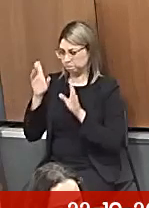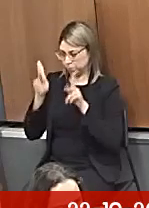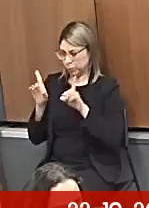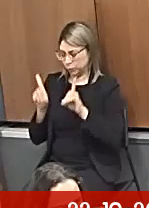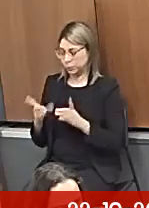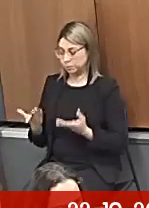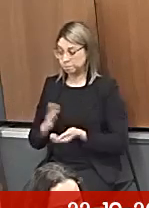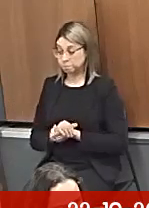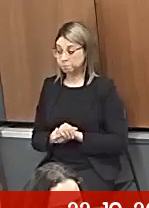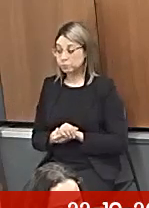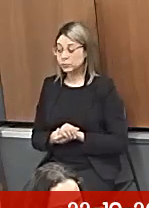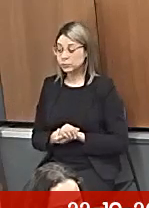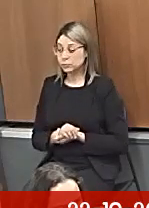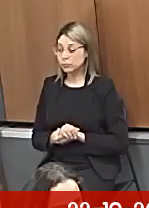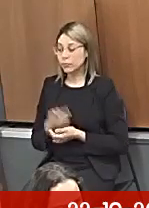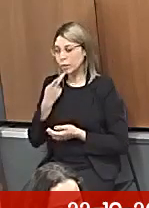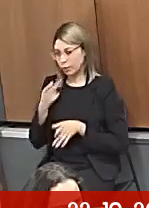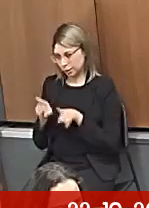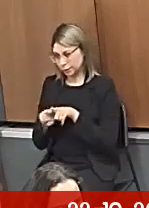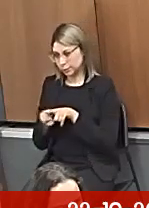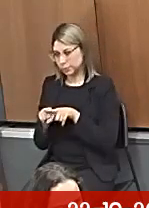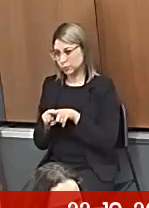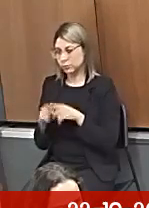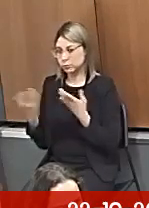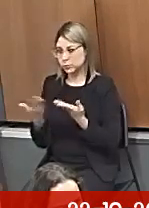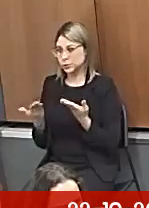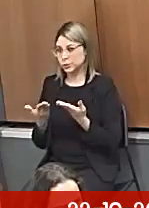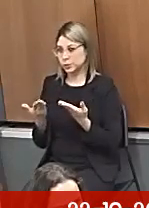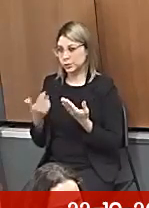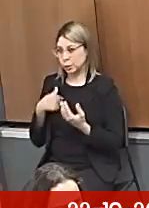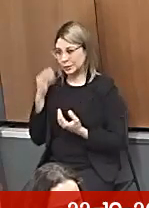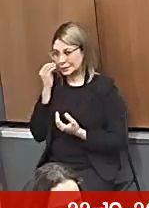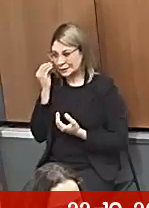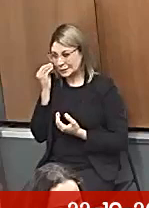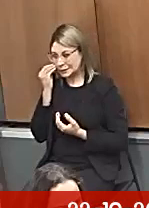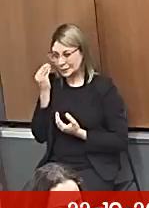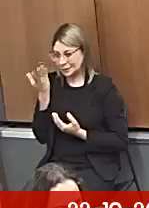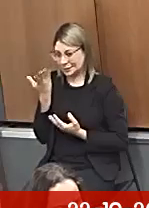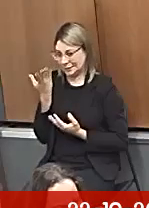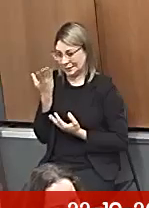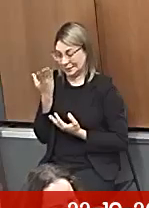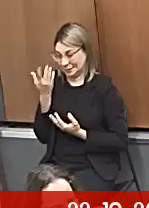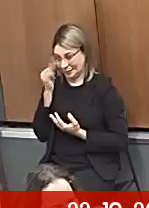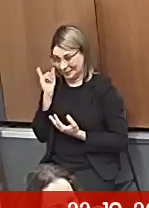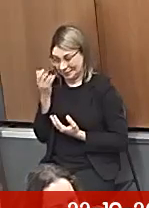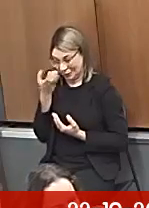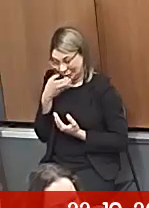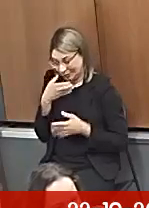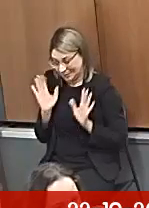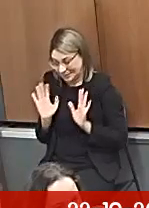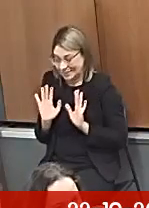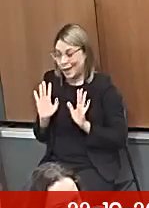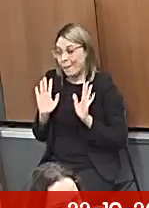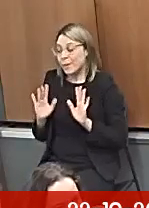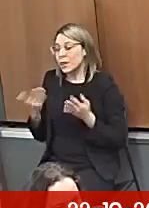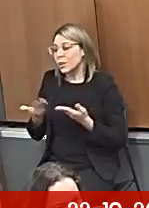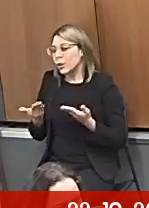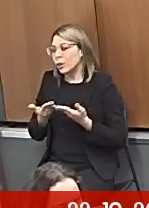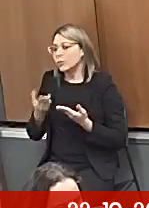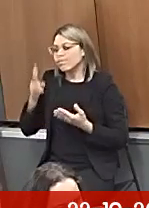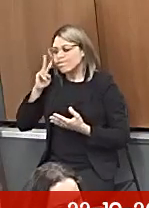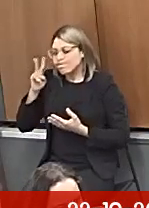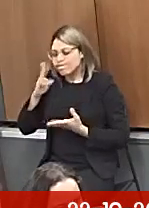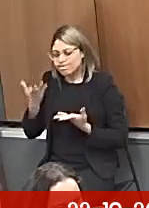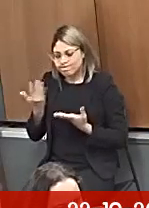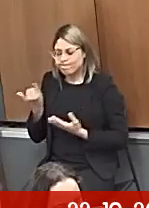Dizer que hoje, assim, vou me segurar também para não ser um chororô danado aqui, mas hoje também é